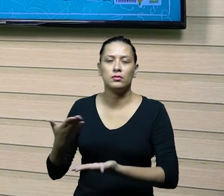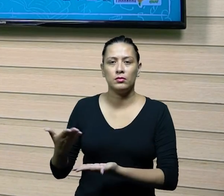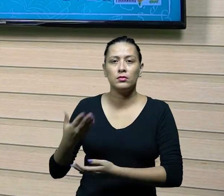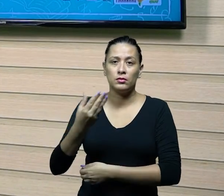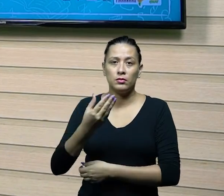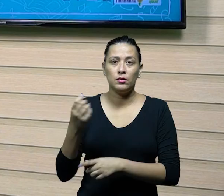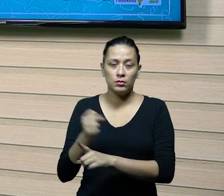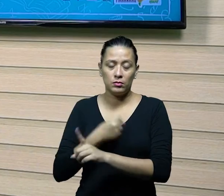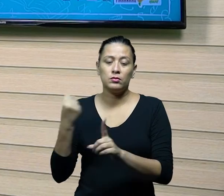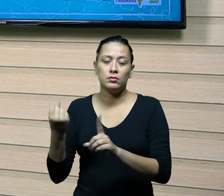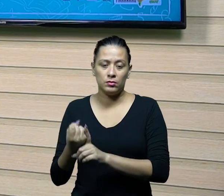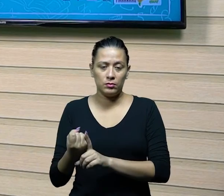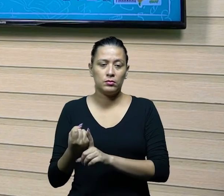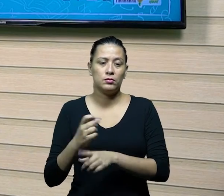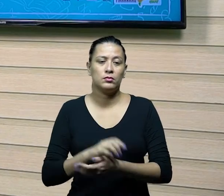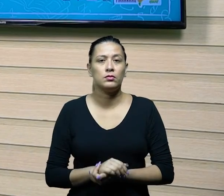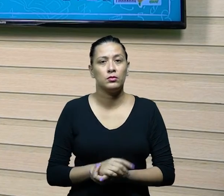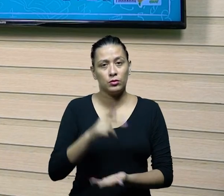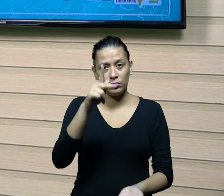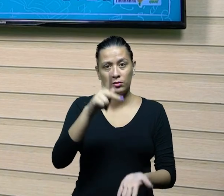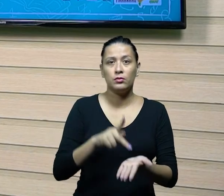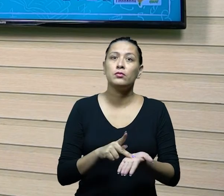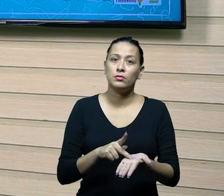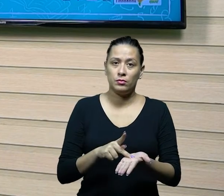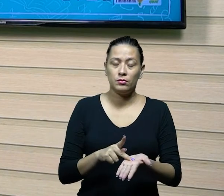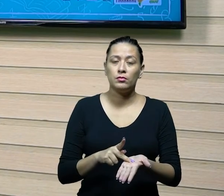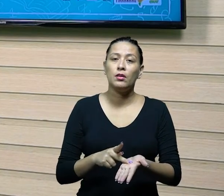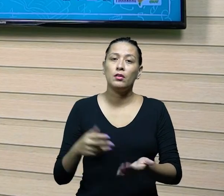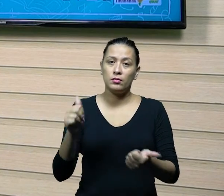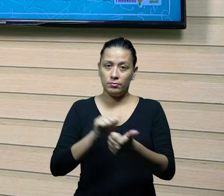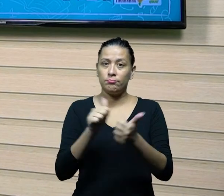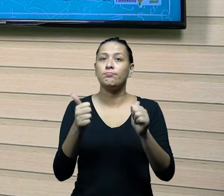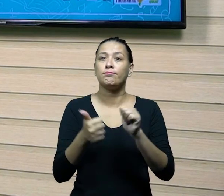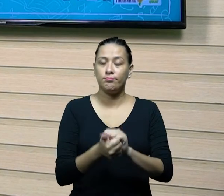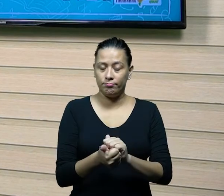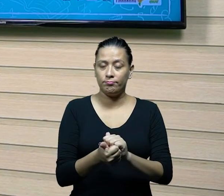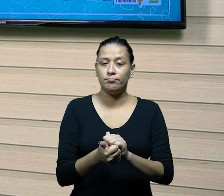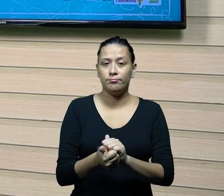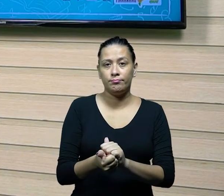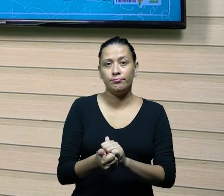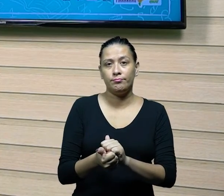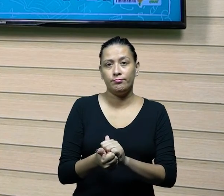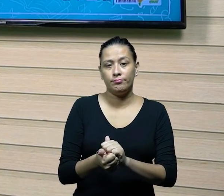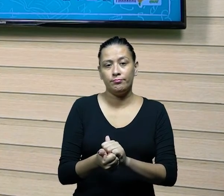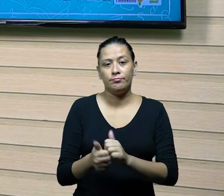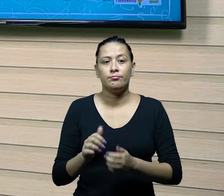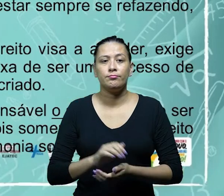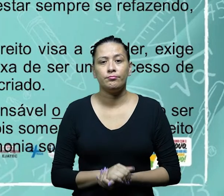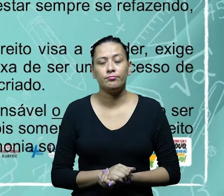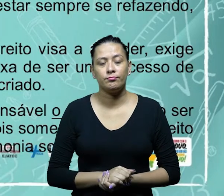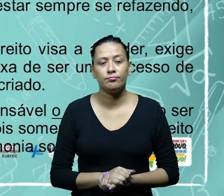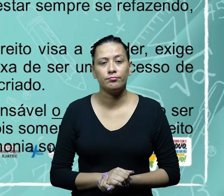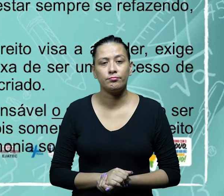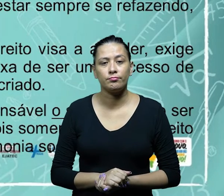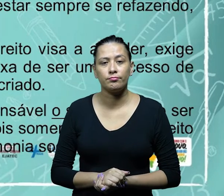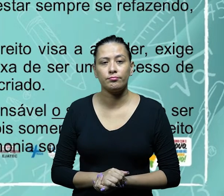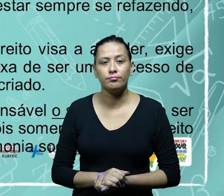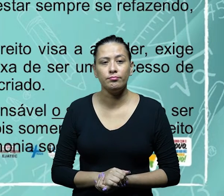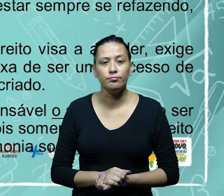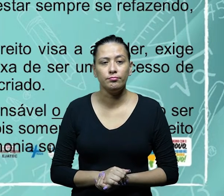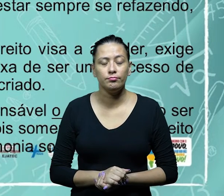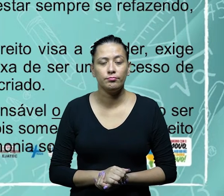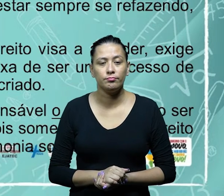sociedade ela de fato é um processo adaptativo né de forma externa do homem